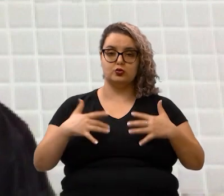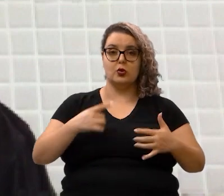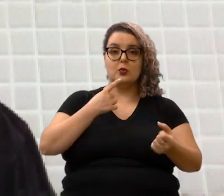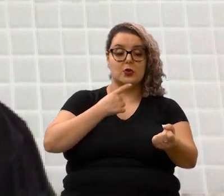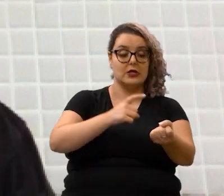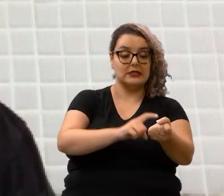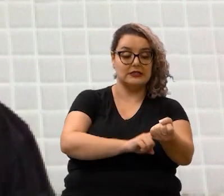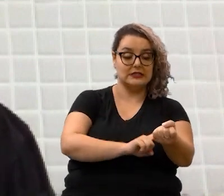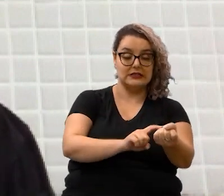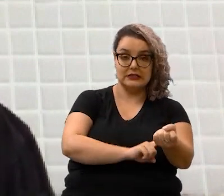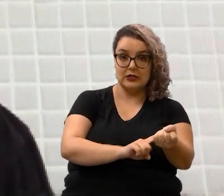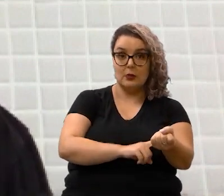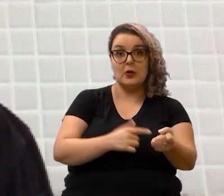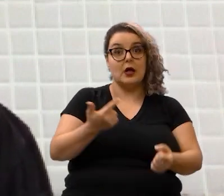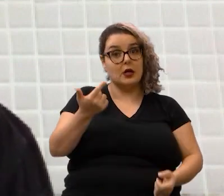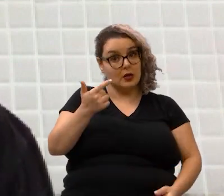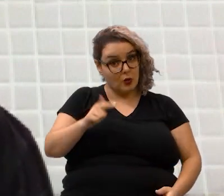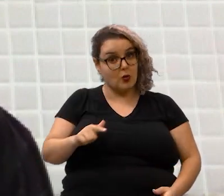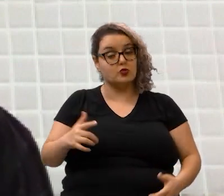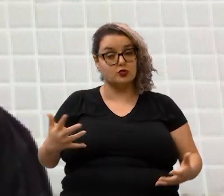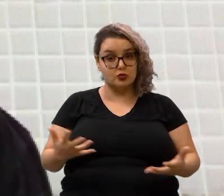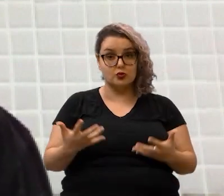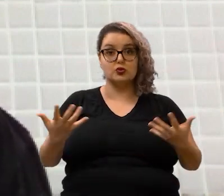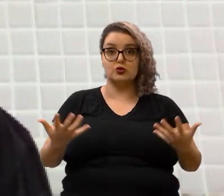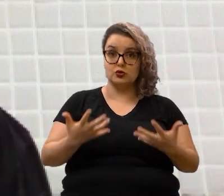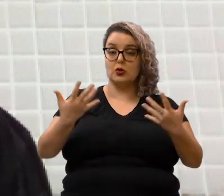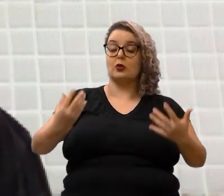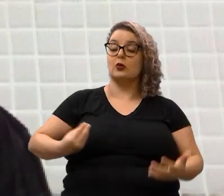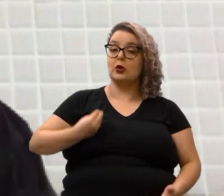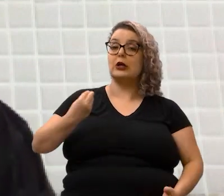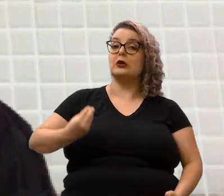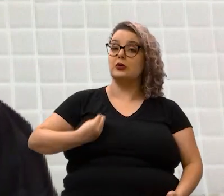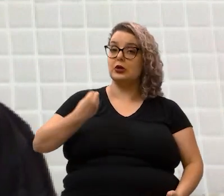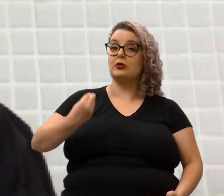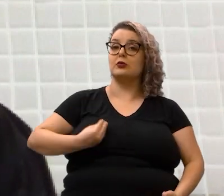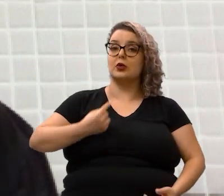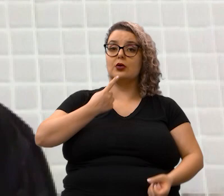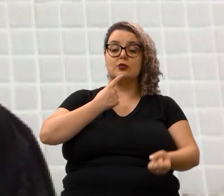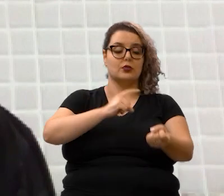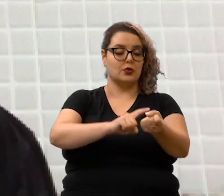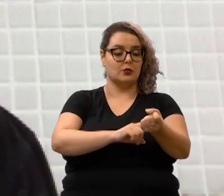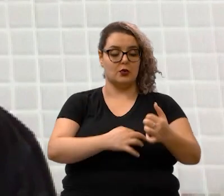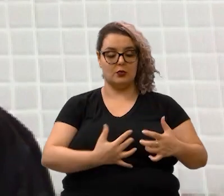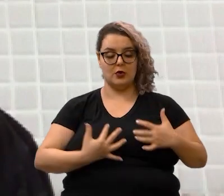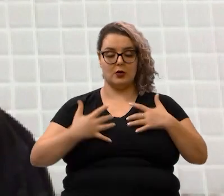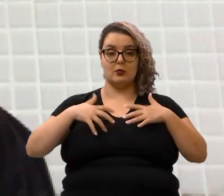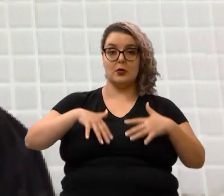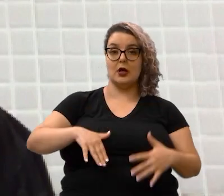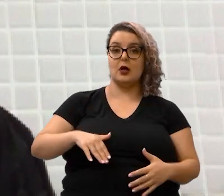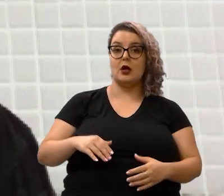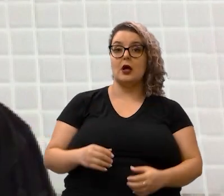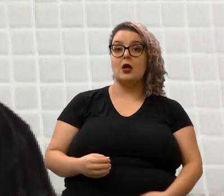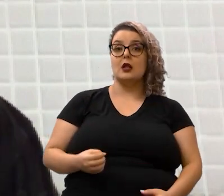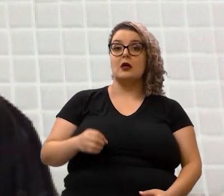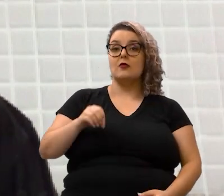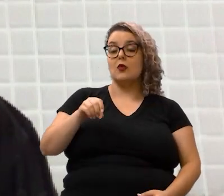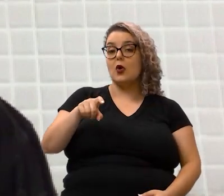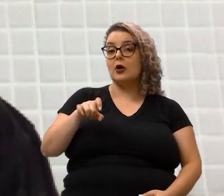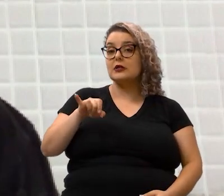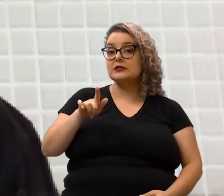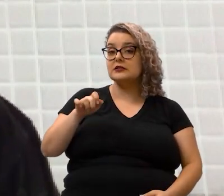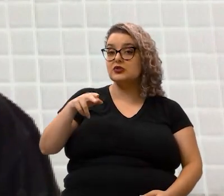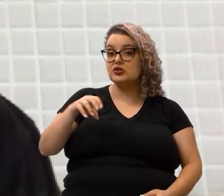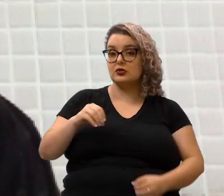aquele tecido para que ele continue vivo, porque a irrigação pelo sangue, ela leva o oxigênio para as células, que